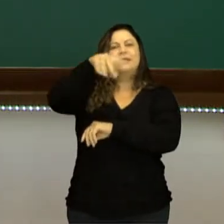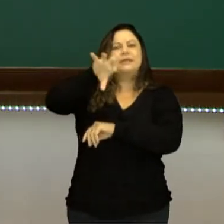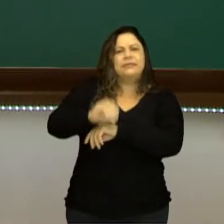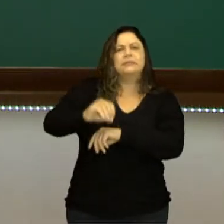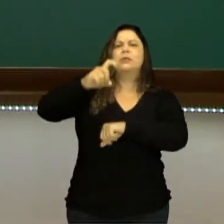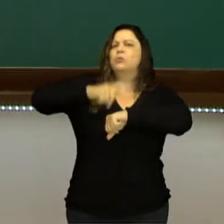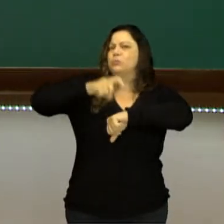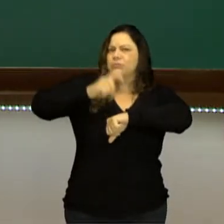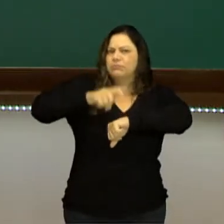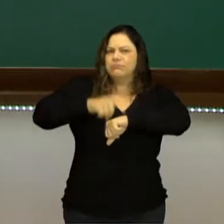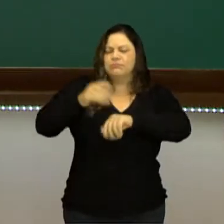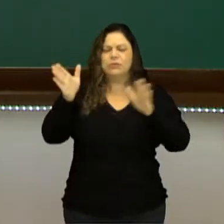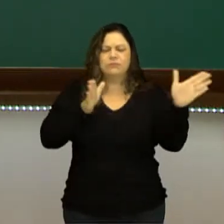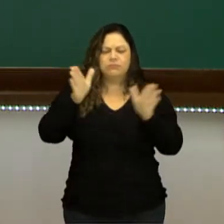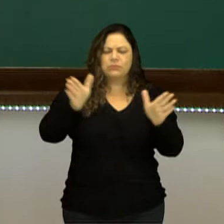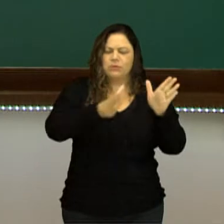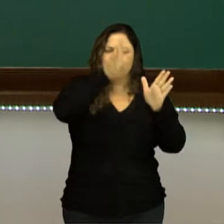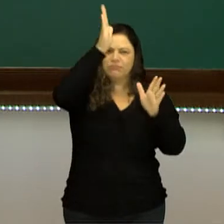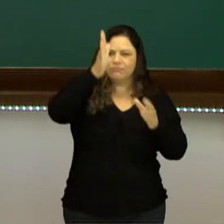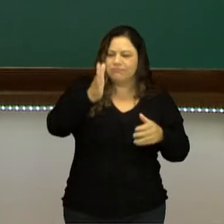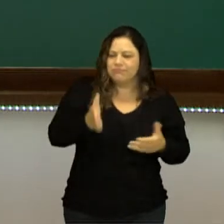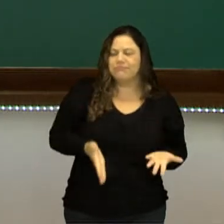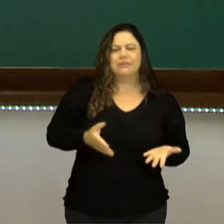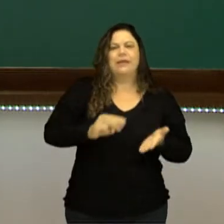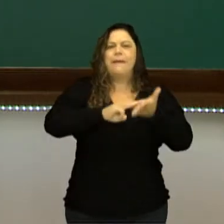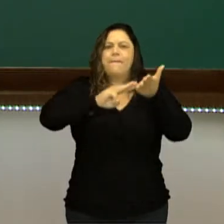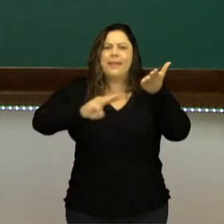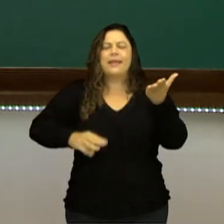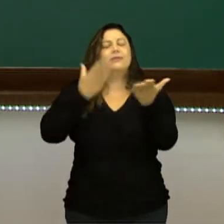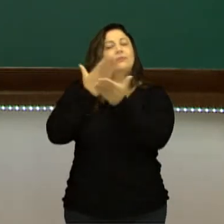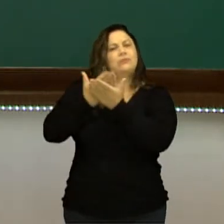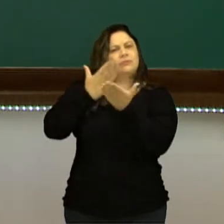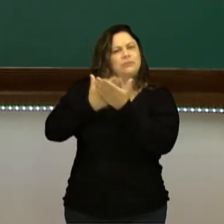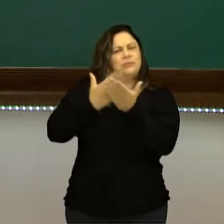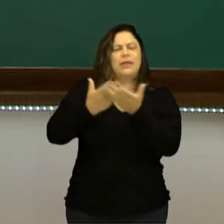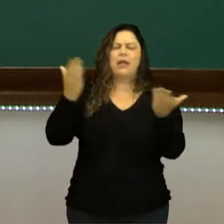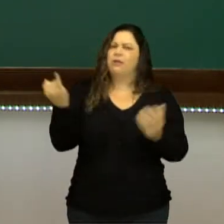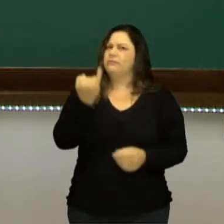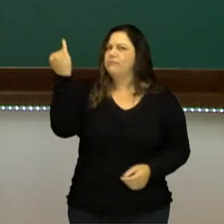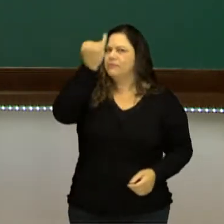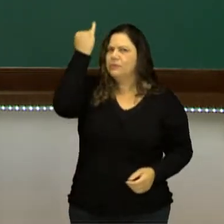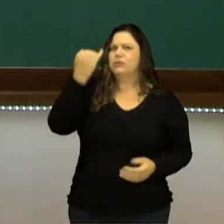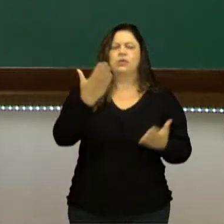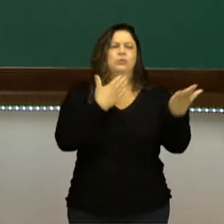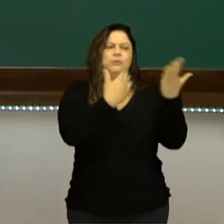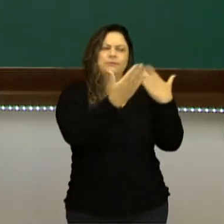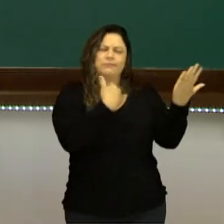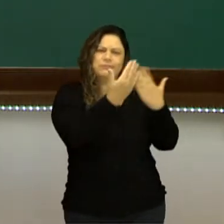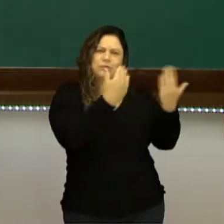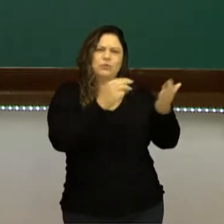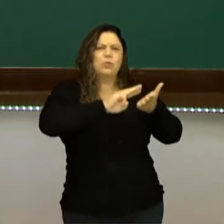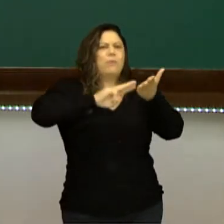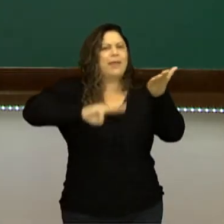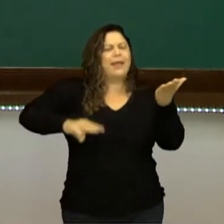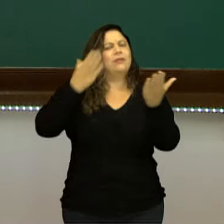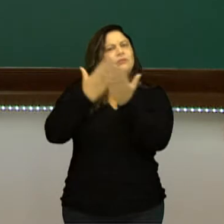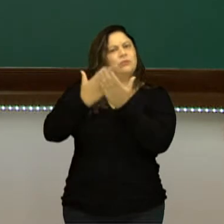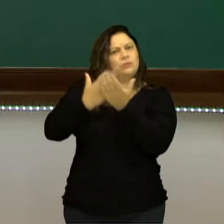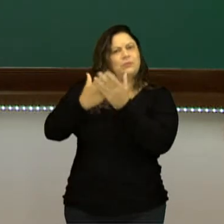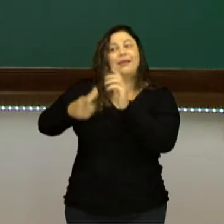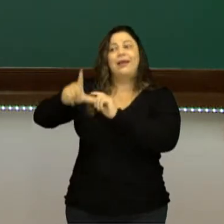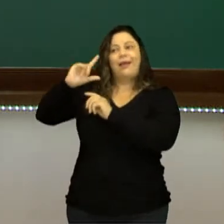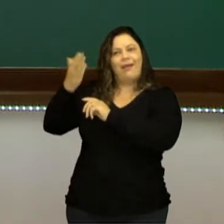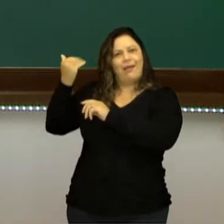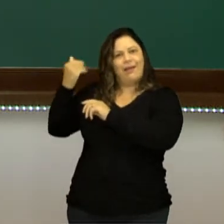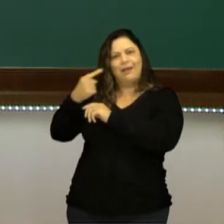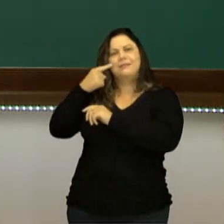de estudo, métodos de estudo, né? Olha só que aula importante para a gente aí discutir métodos de estudo. Antes, vamos